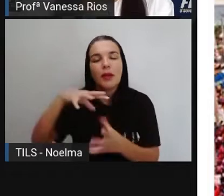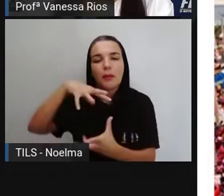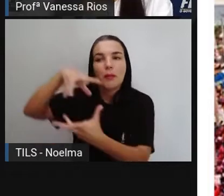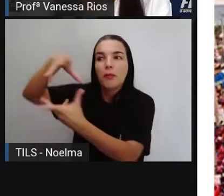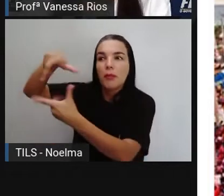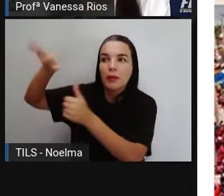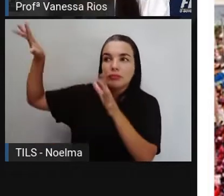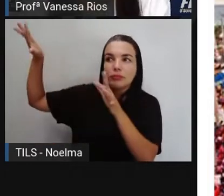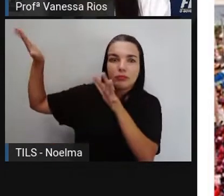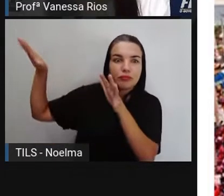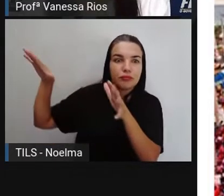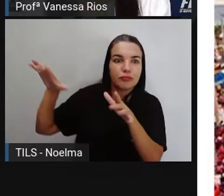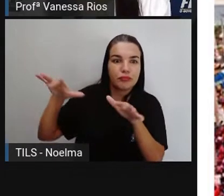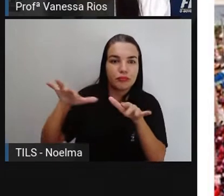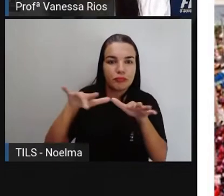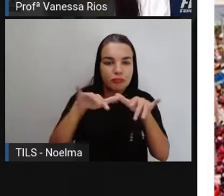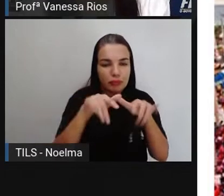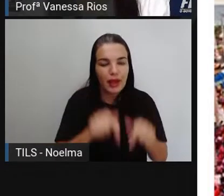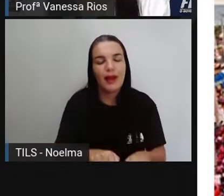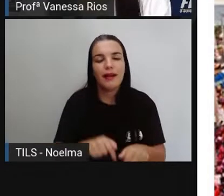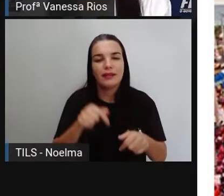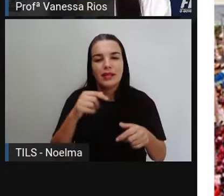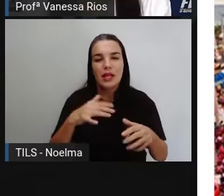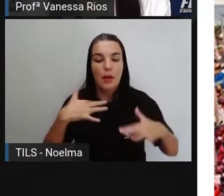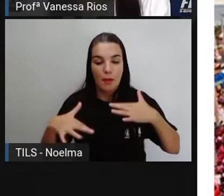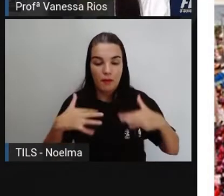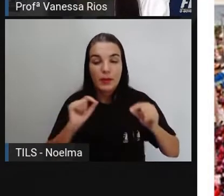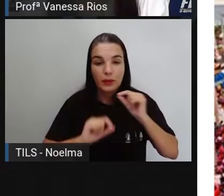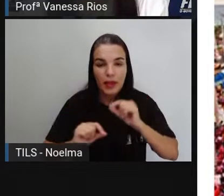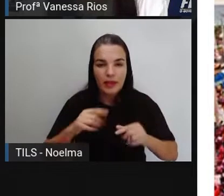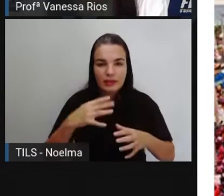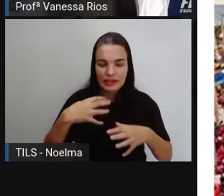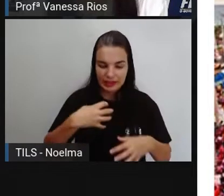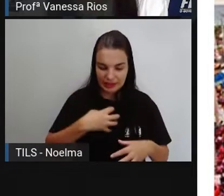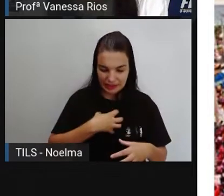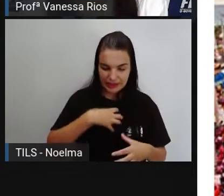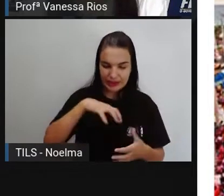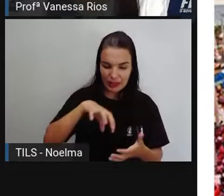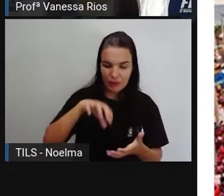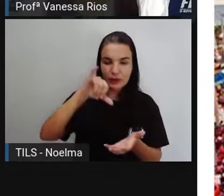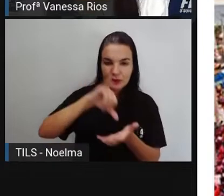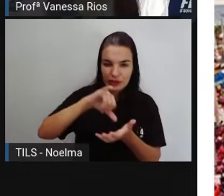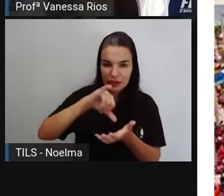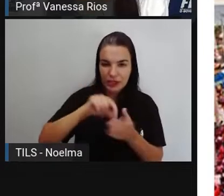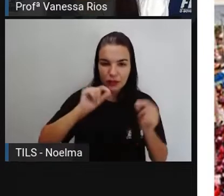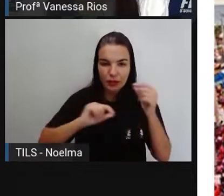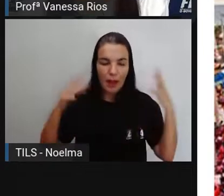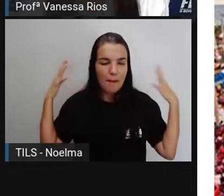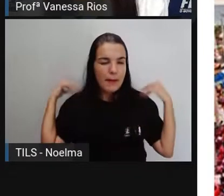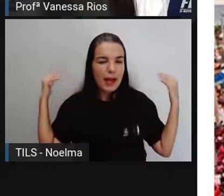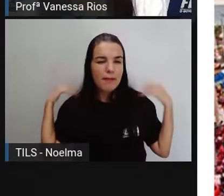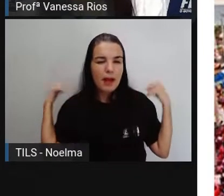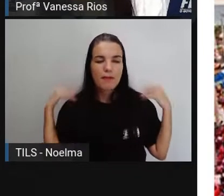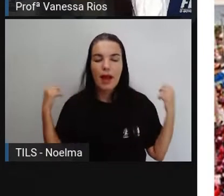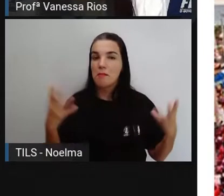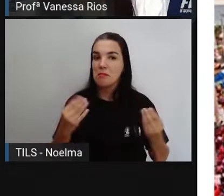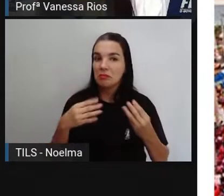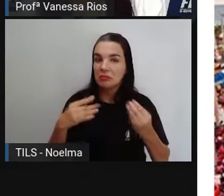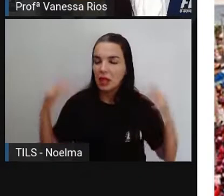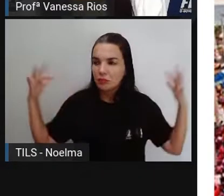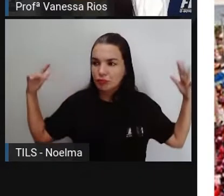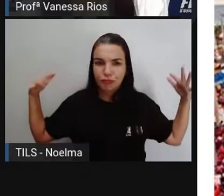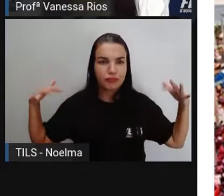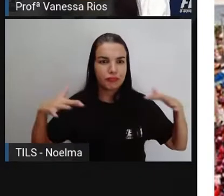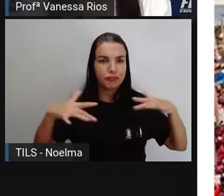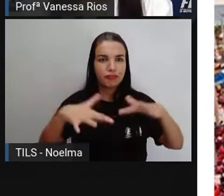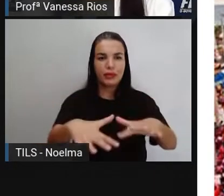turística, inclusive, né, que movimenta aí a cidade de Salvador com muitos e muitos turistas todos os anos.